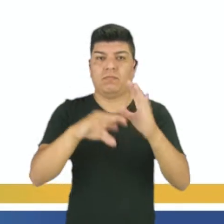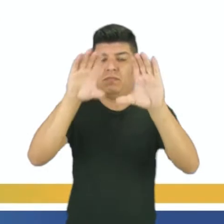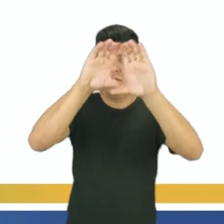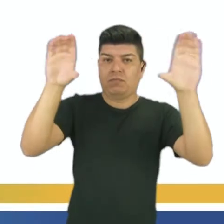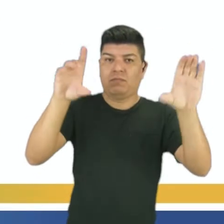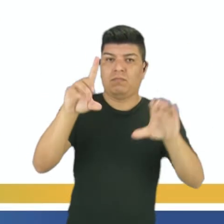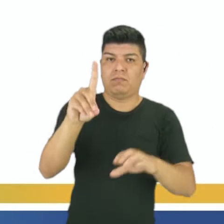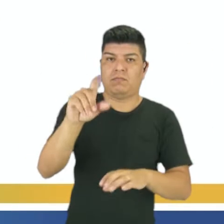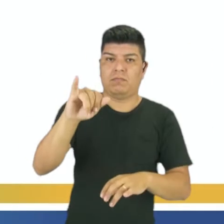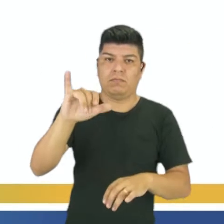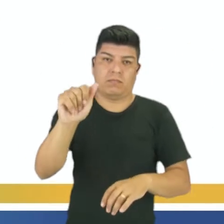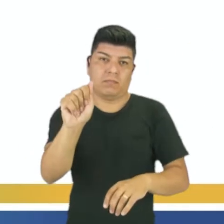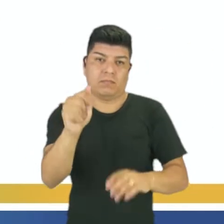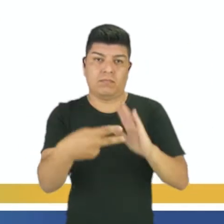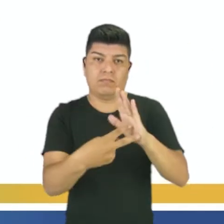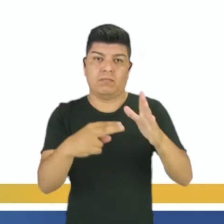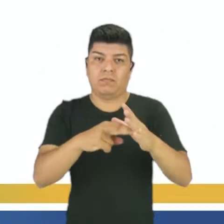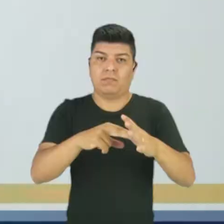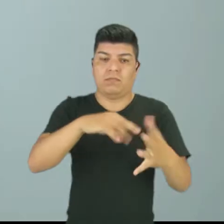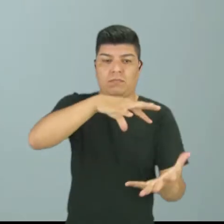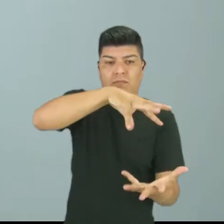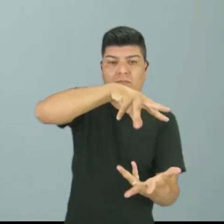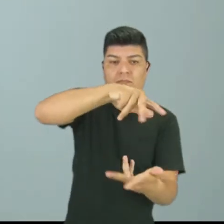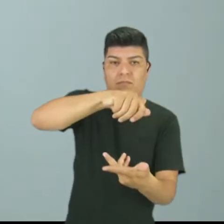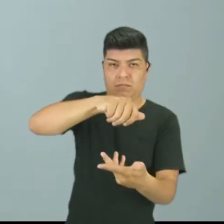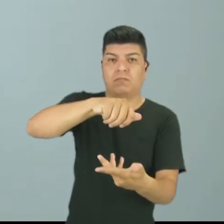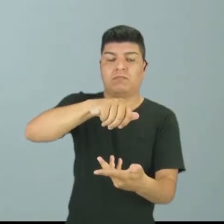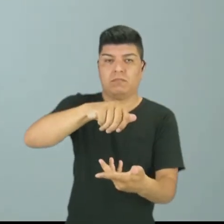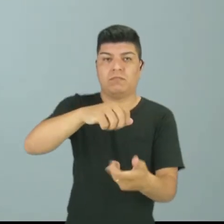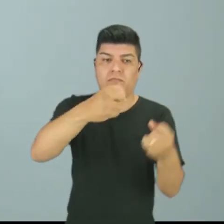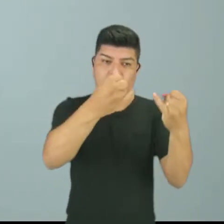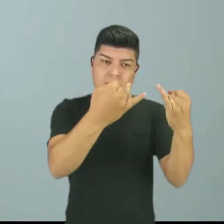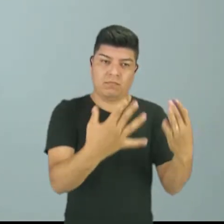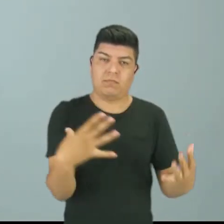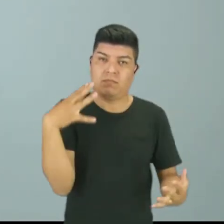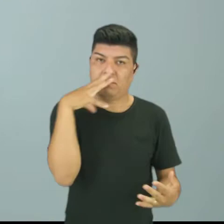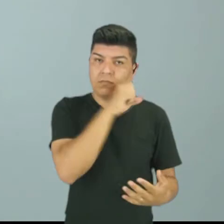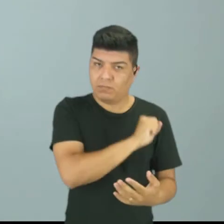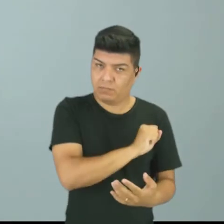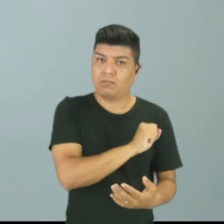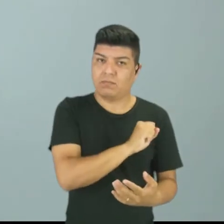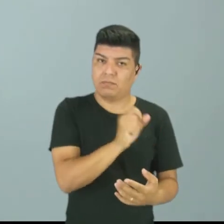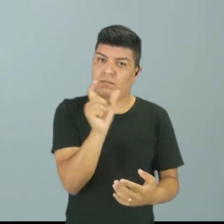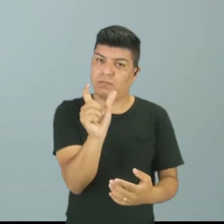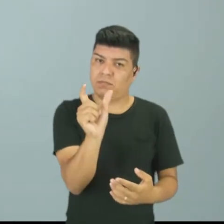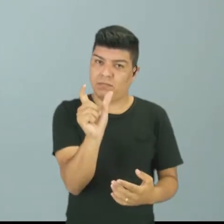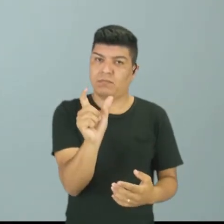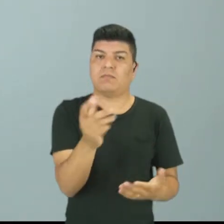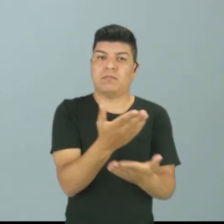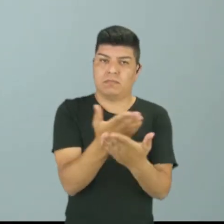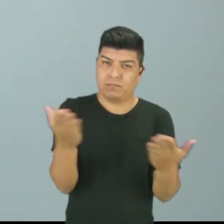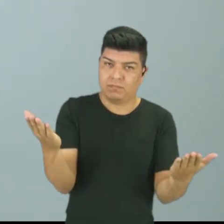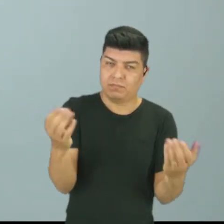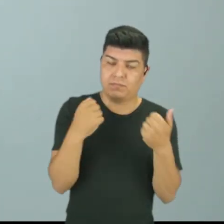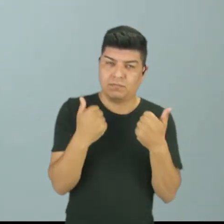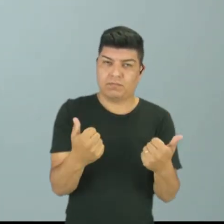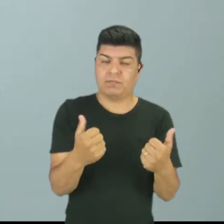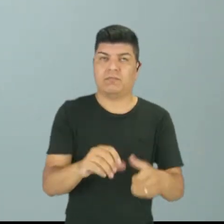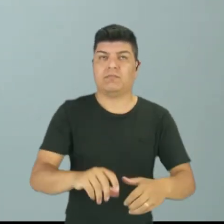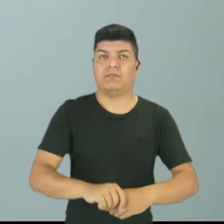que significa terra. Uma breve explicação etimológica da palavra para vocês, tá